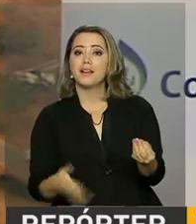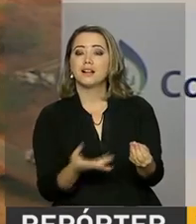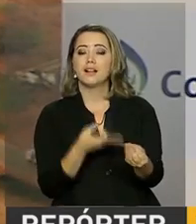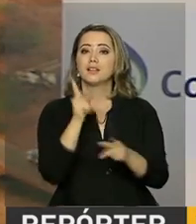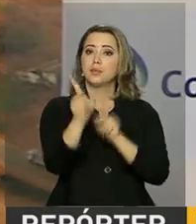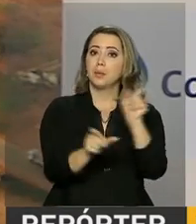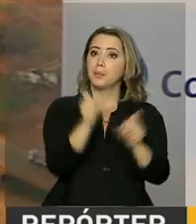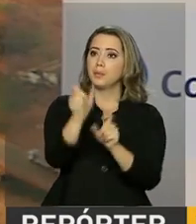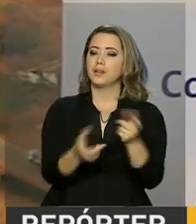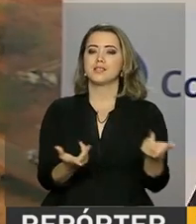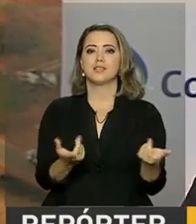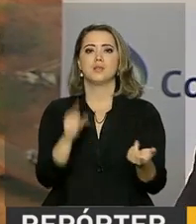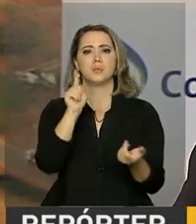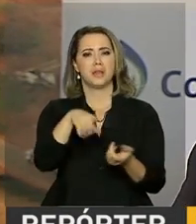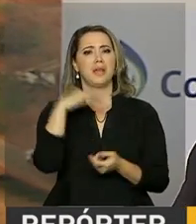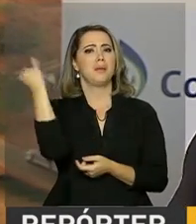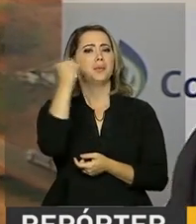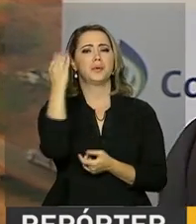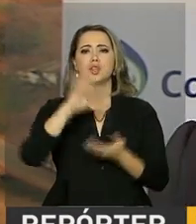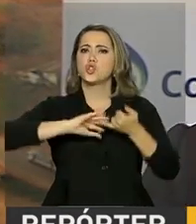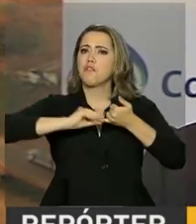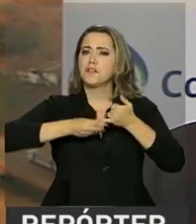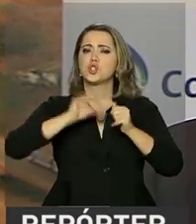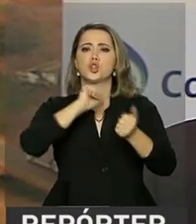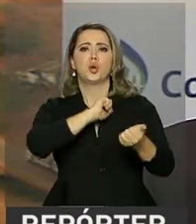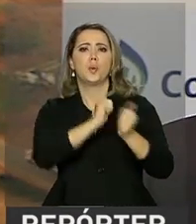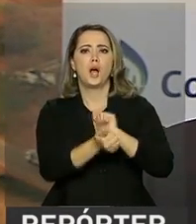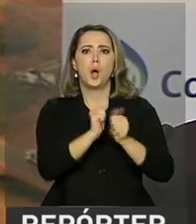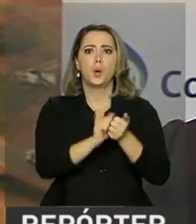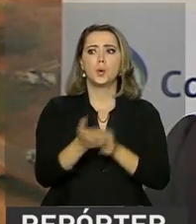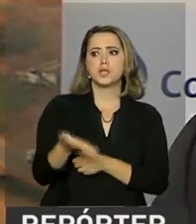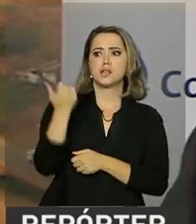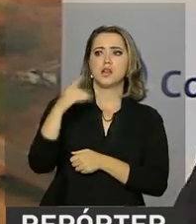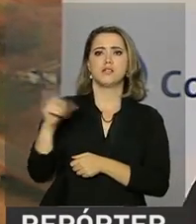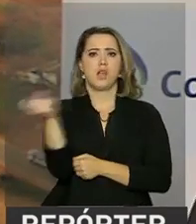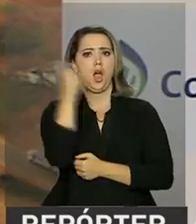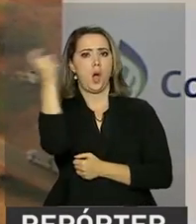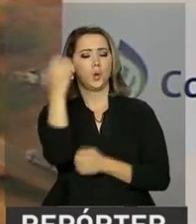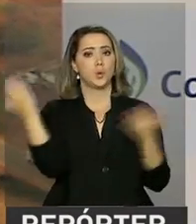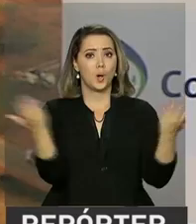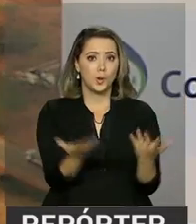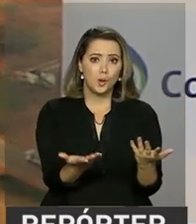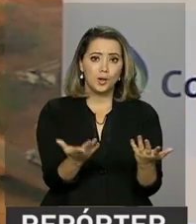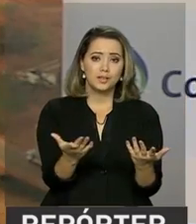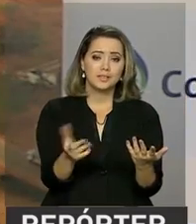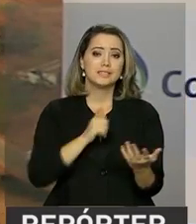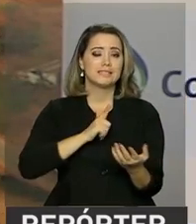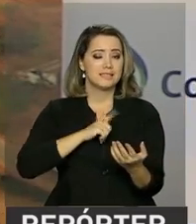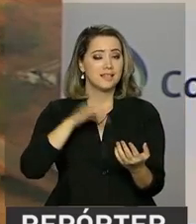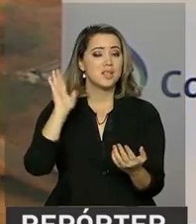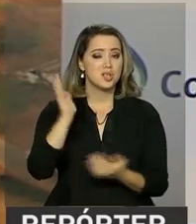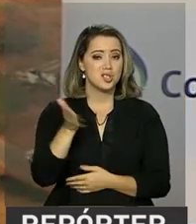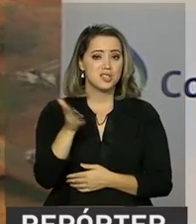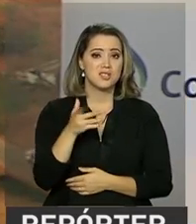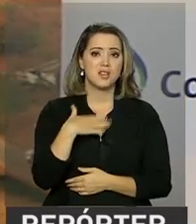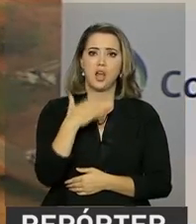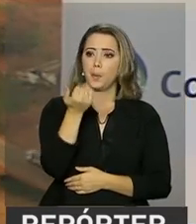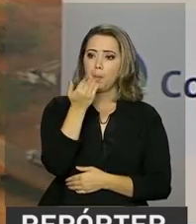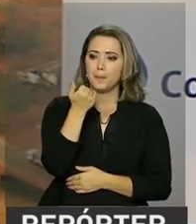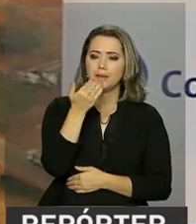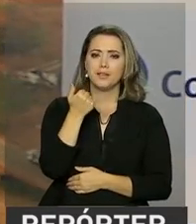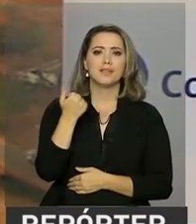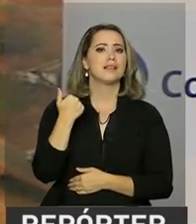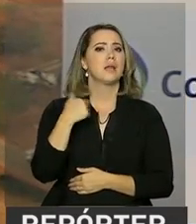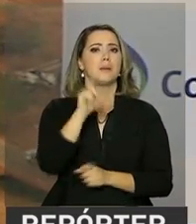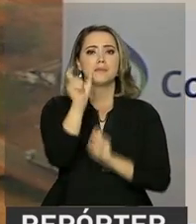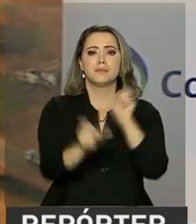urbana esse que é o mais importante o feijão o arroz que ano passado estava lá em cima hoje tem né uma uma a comida alimentação